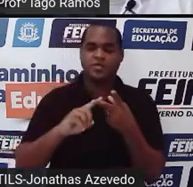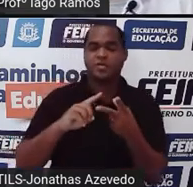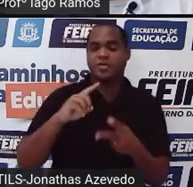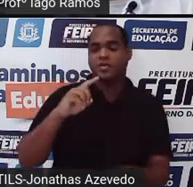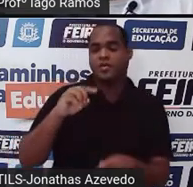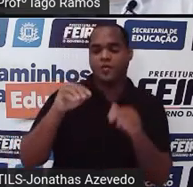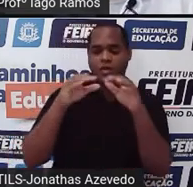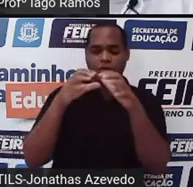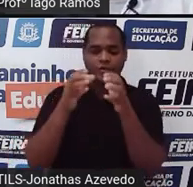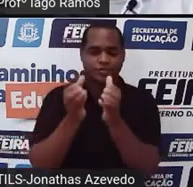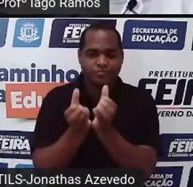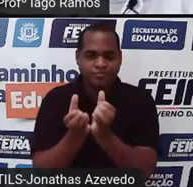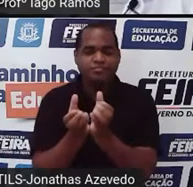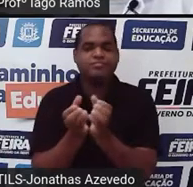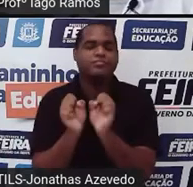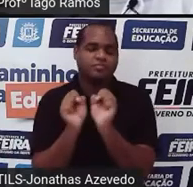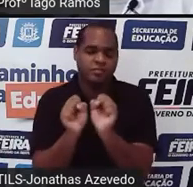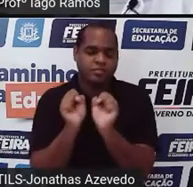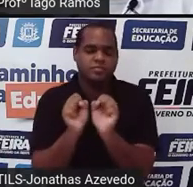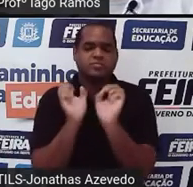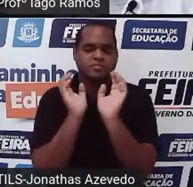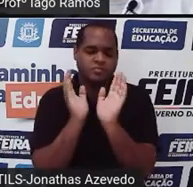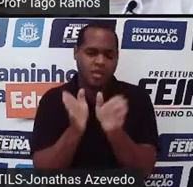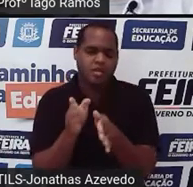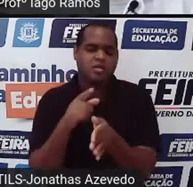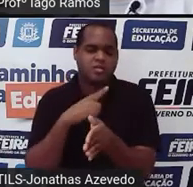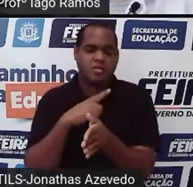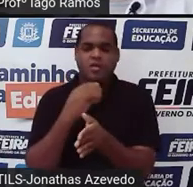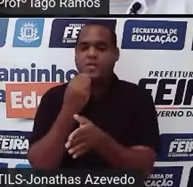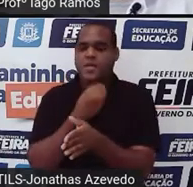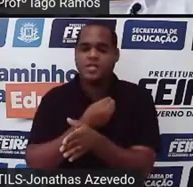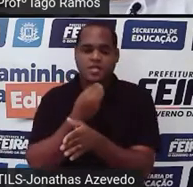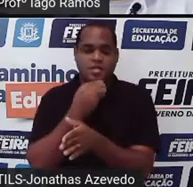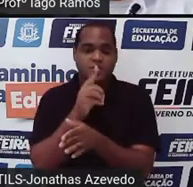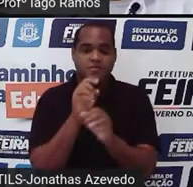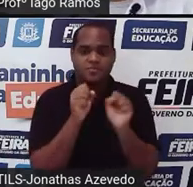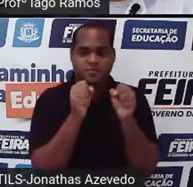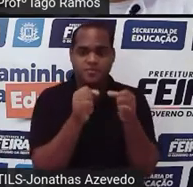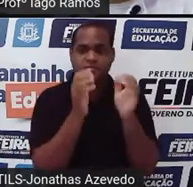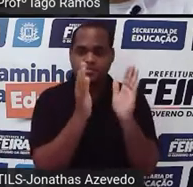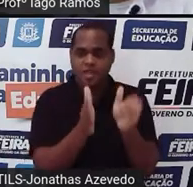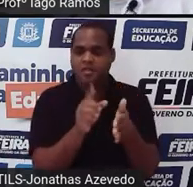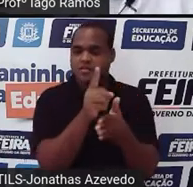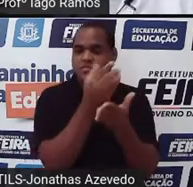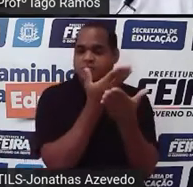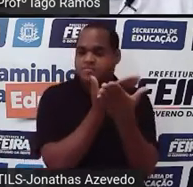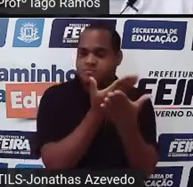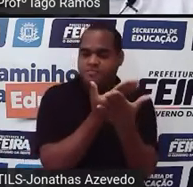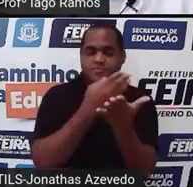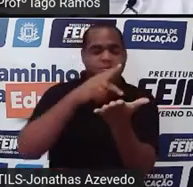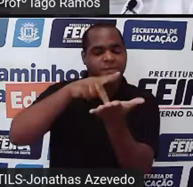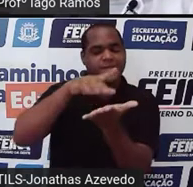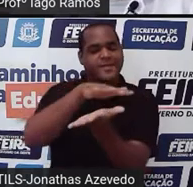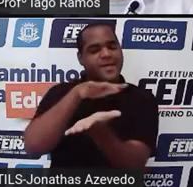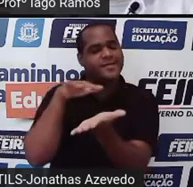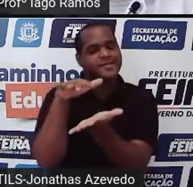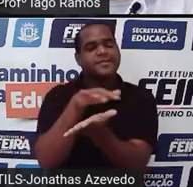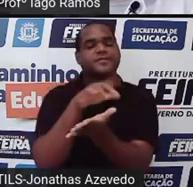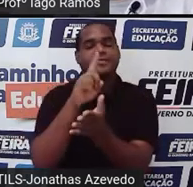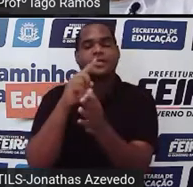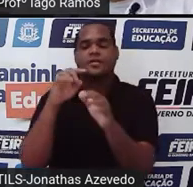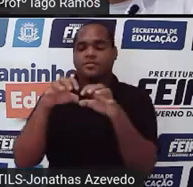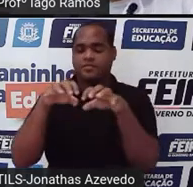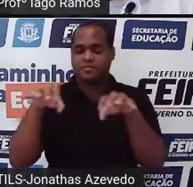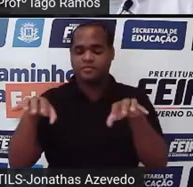corpos redondos nós já tivemos oportunidade de estudar o sólido geométrico nós sabemos que eles se